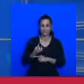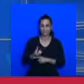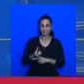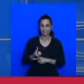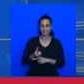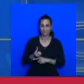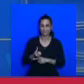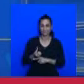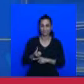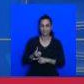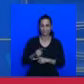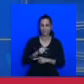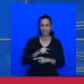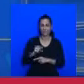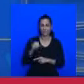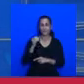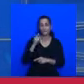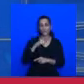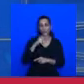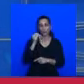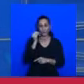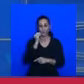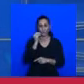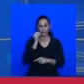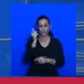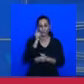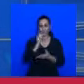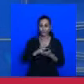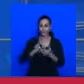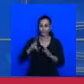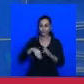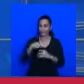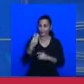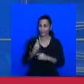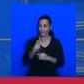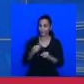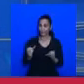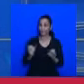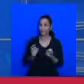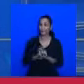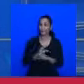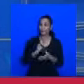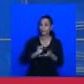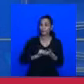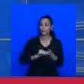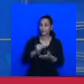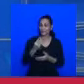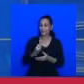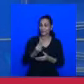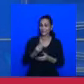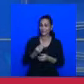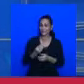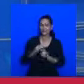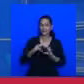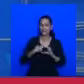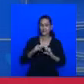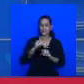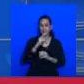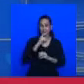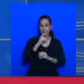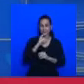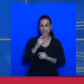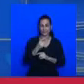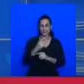46. Você ainda tem chances. Foram sorteados 3 números, faltam 3. Bola verde, número 13.